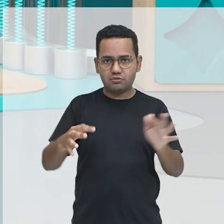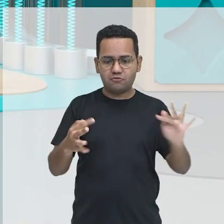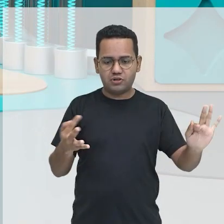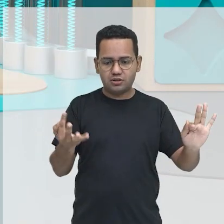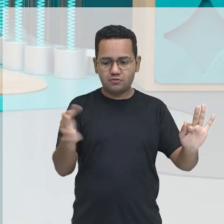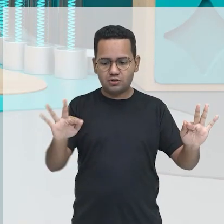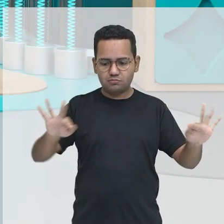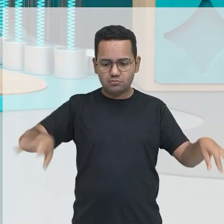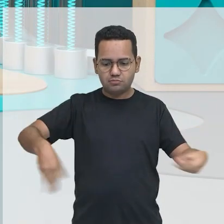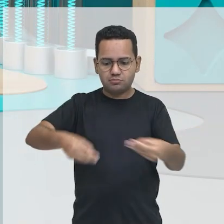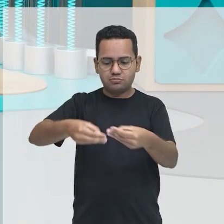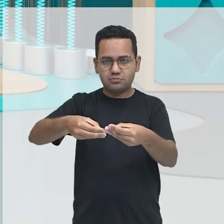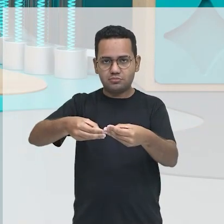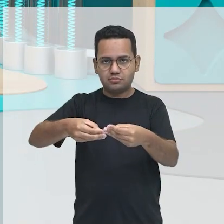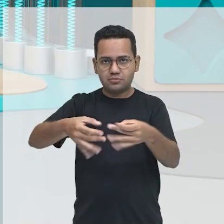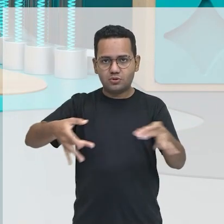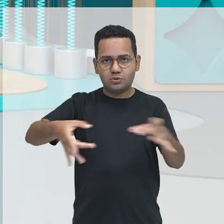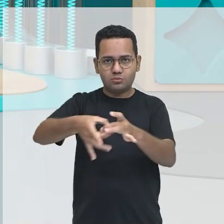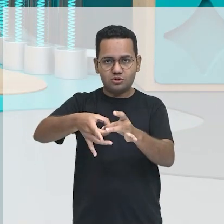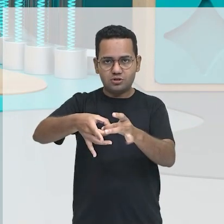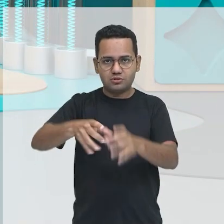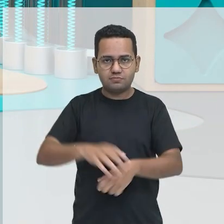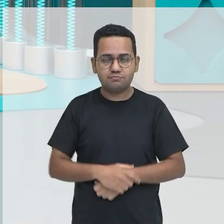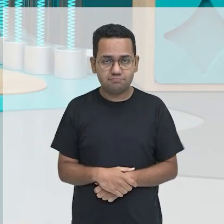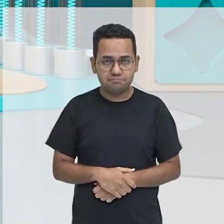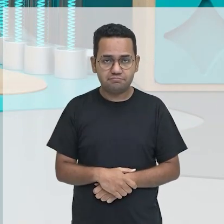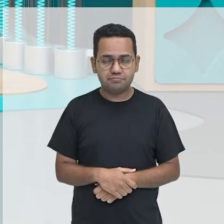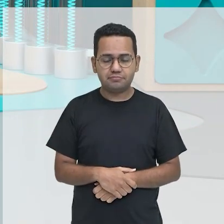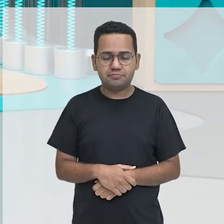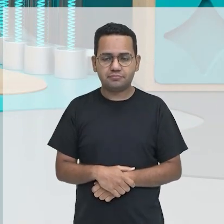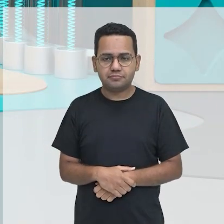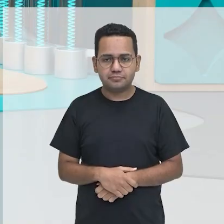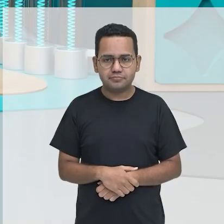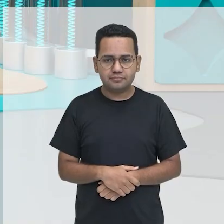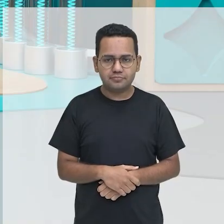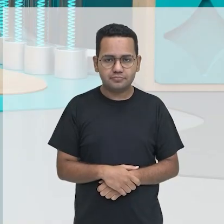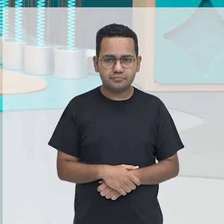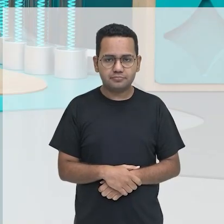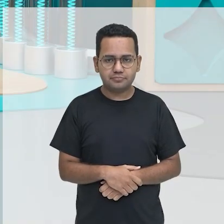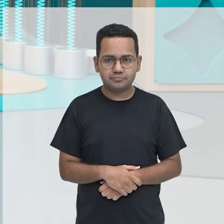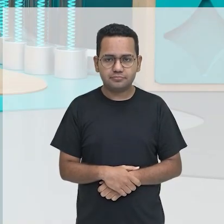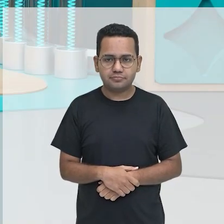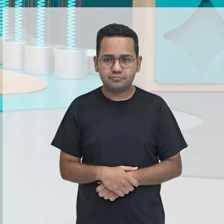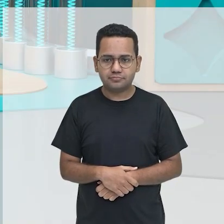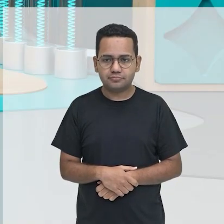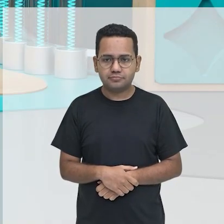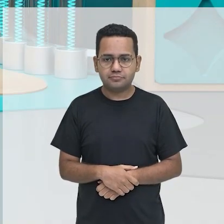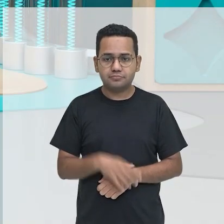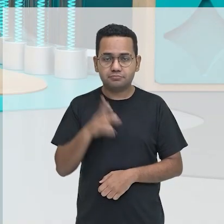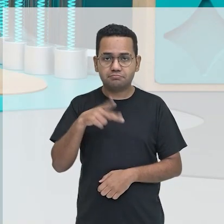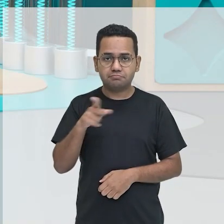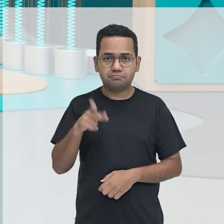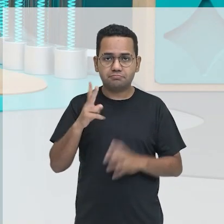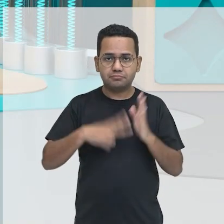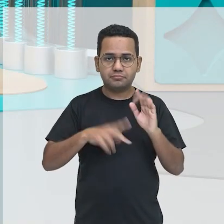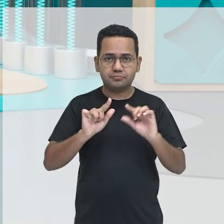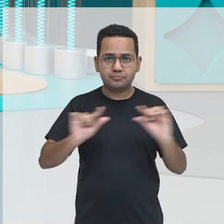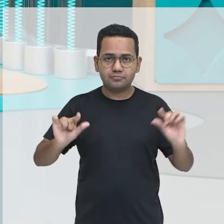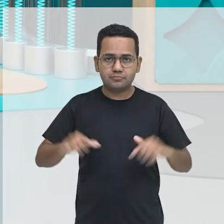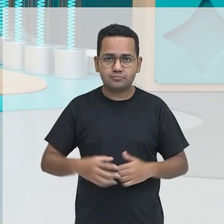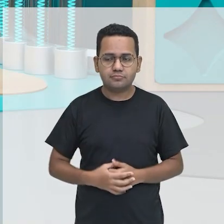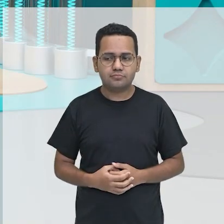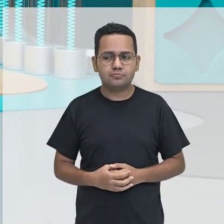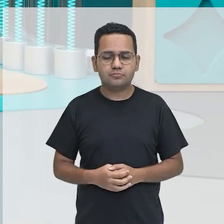de uma oração dentro daquele período, senão não tem relação entre elas. Although she was tired, she continued working.